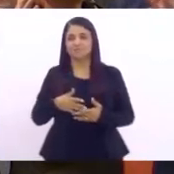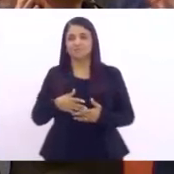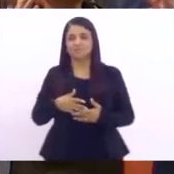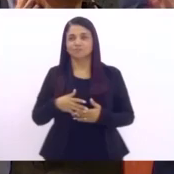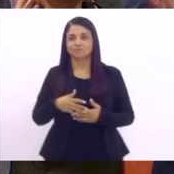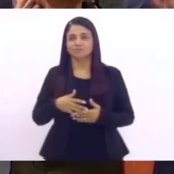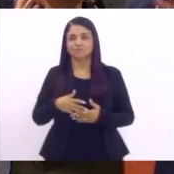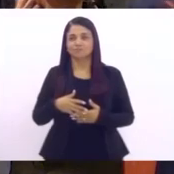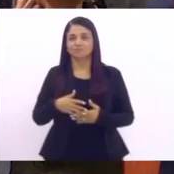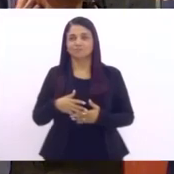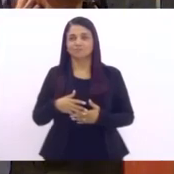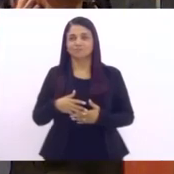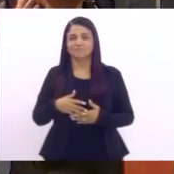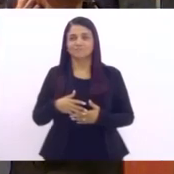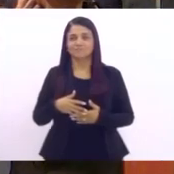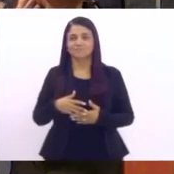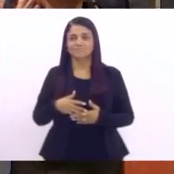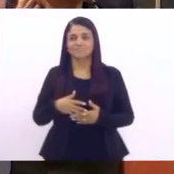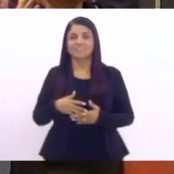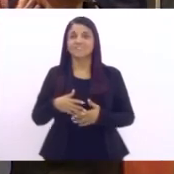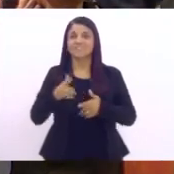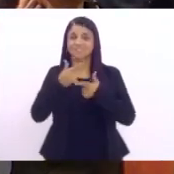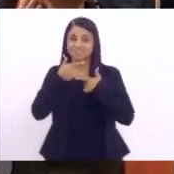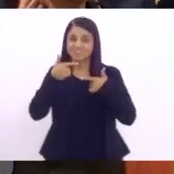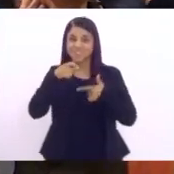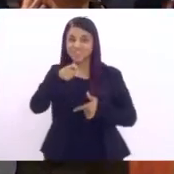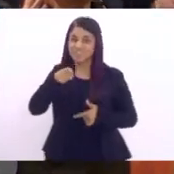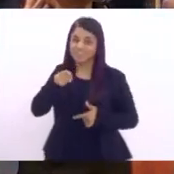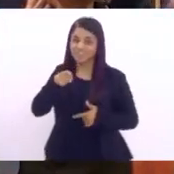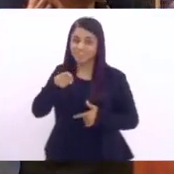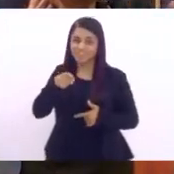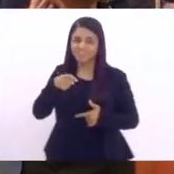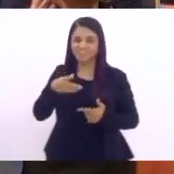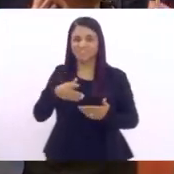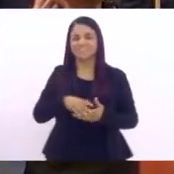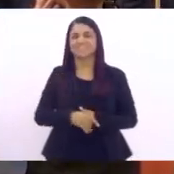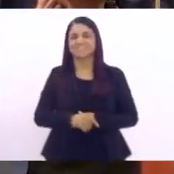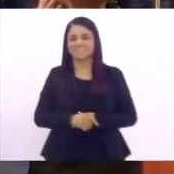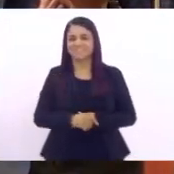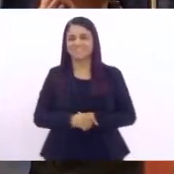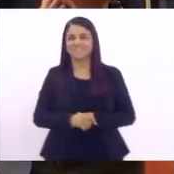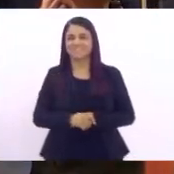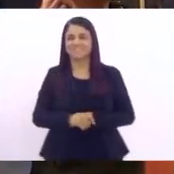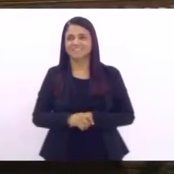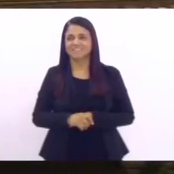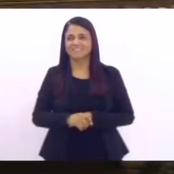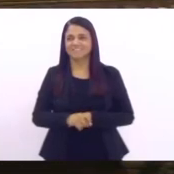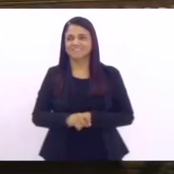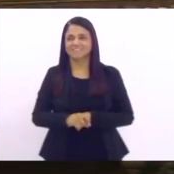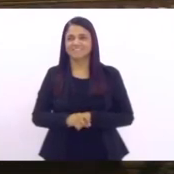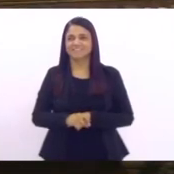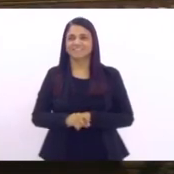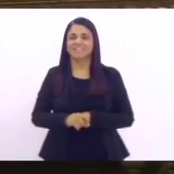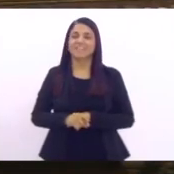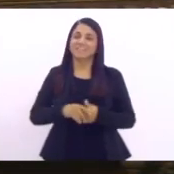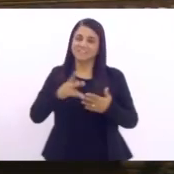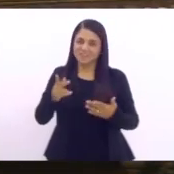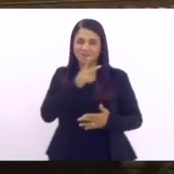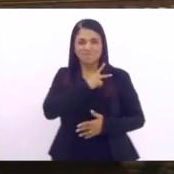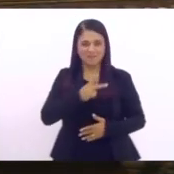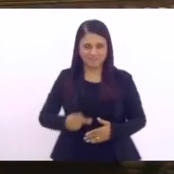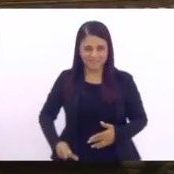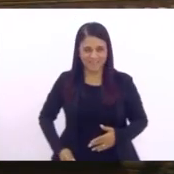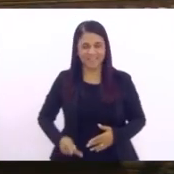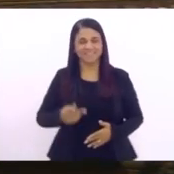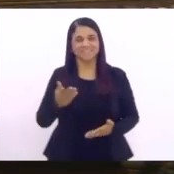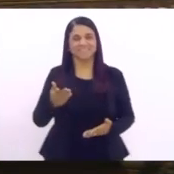diga X. Muito bem. Eu, senhora presidente, senhoras